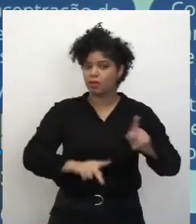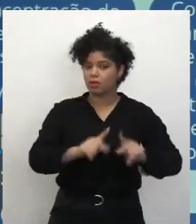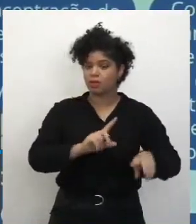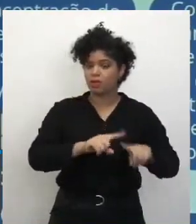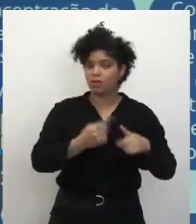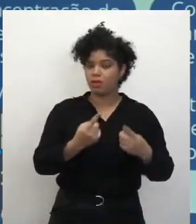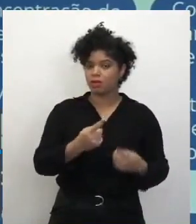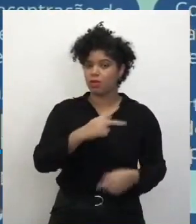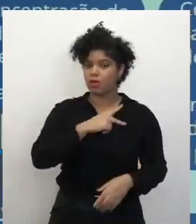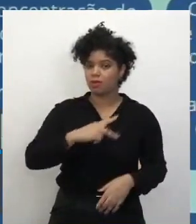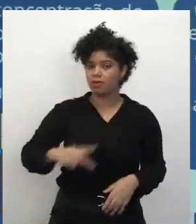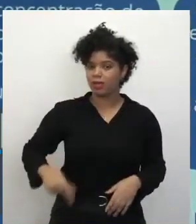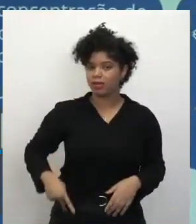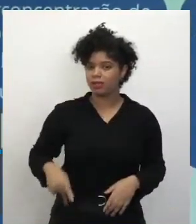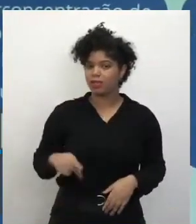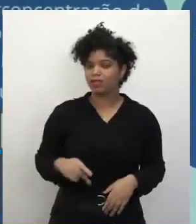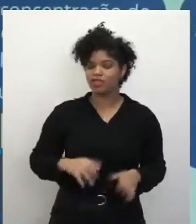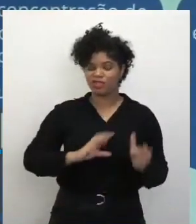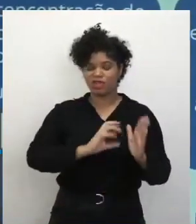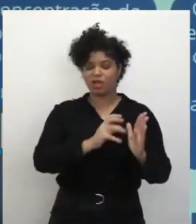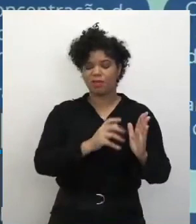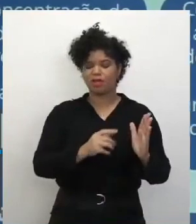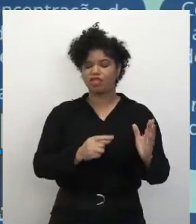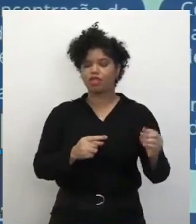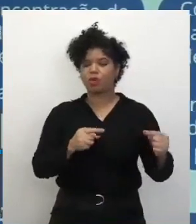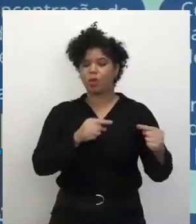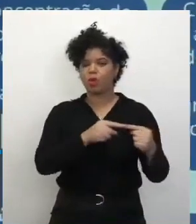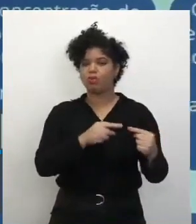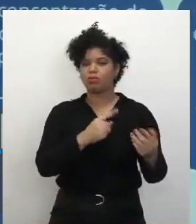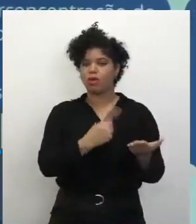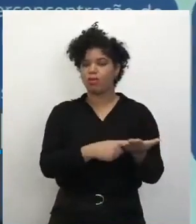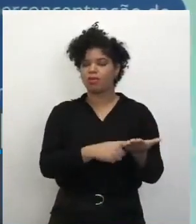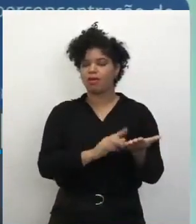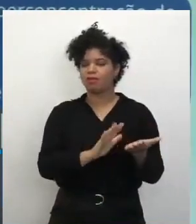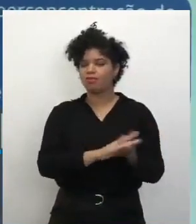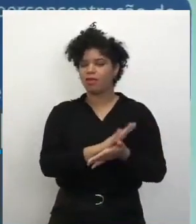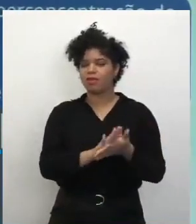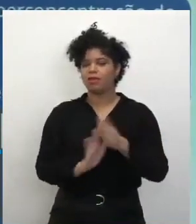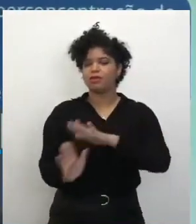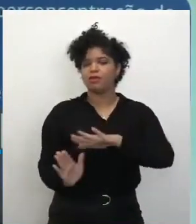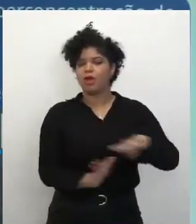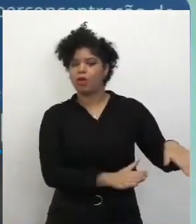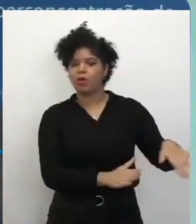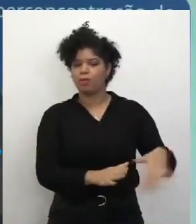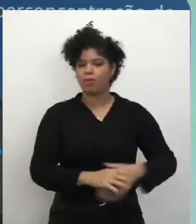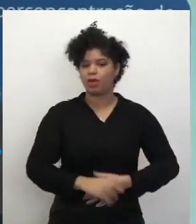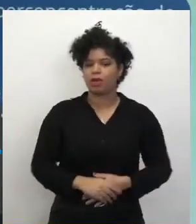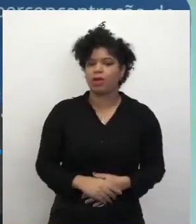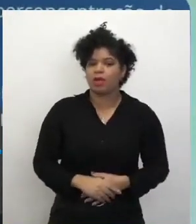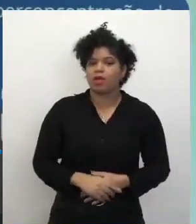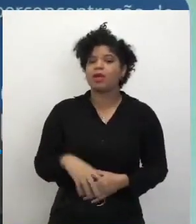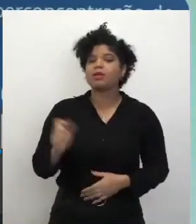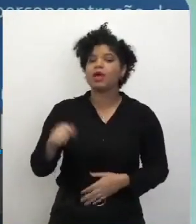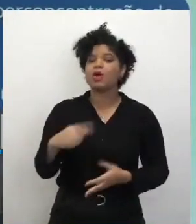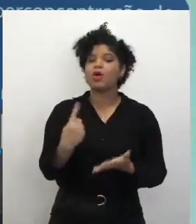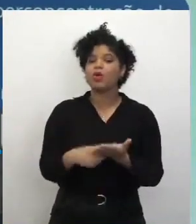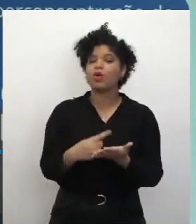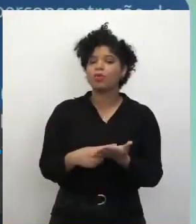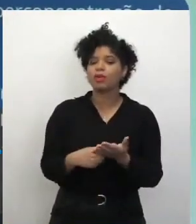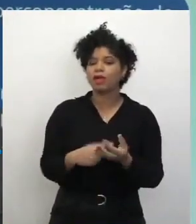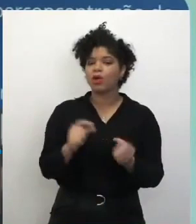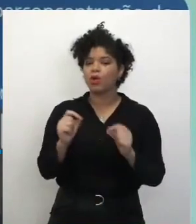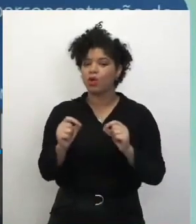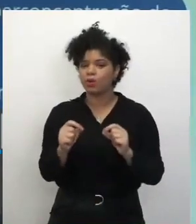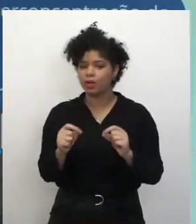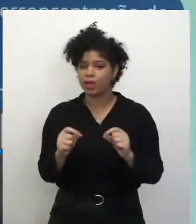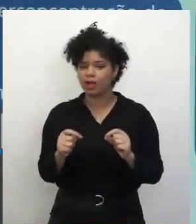líder ele pula As instituições quando um líder pula a organização partidária e estabelece uma comunicação